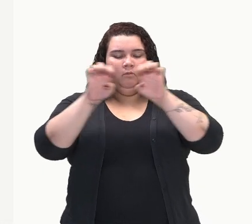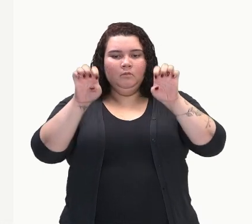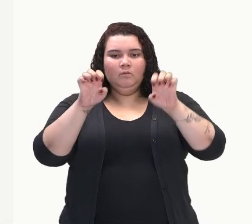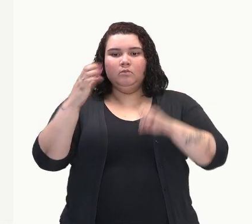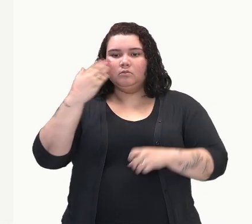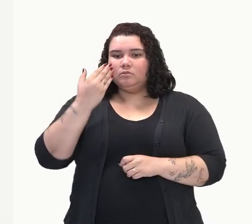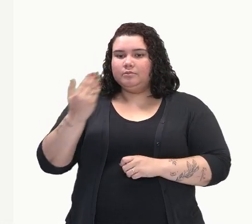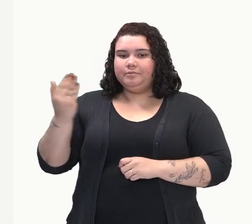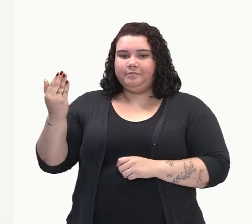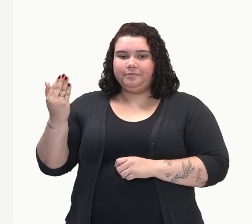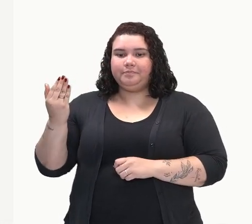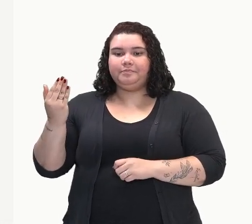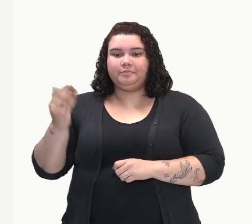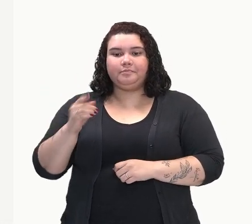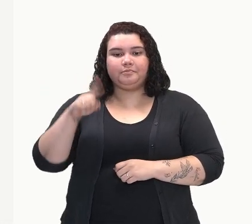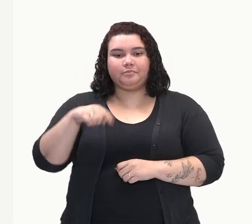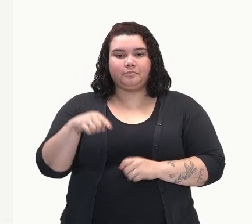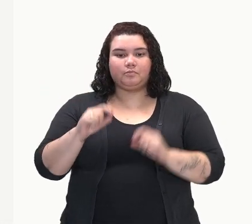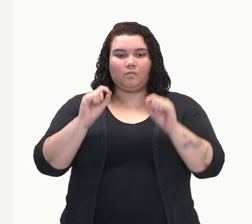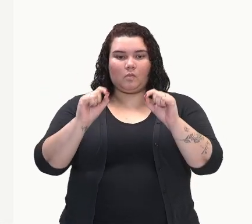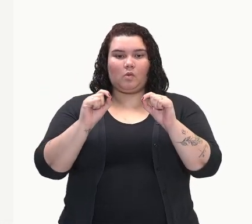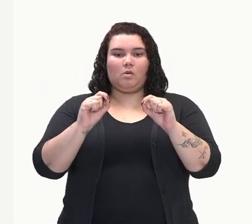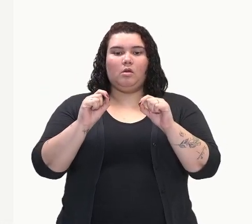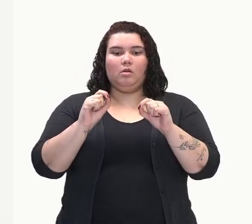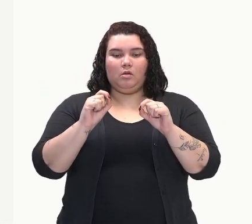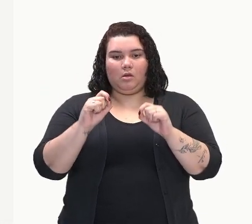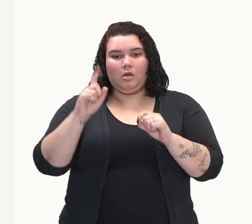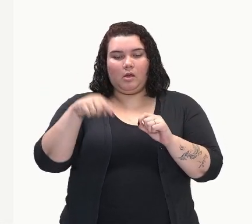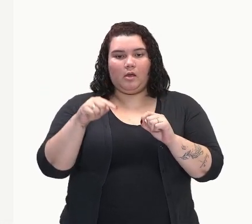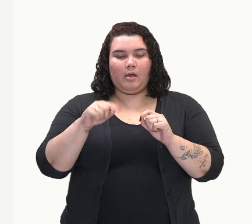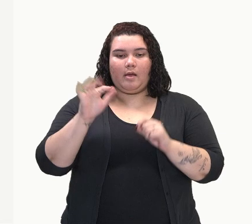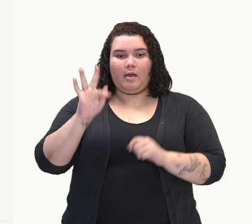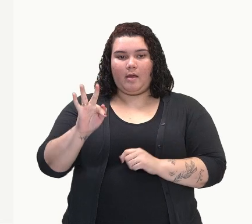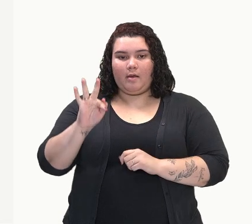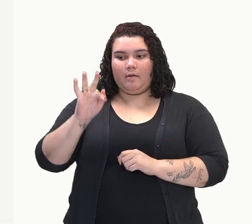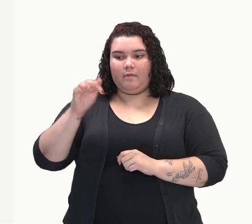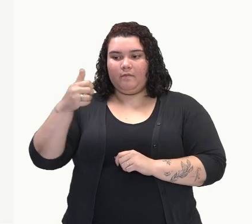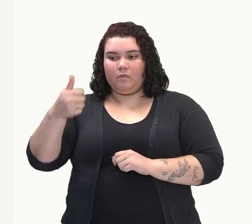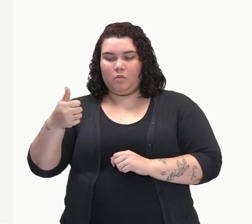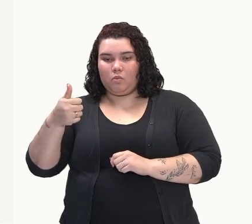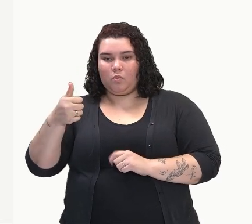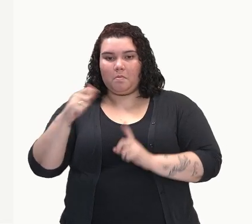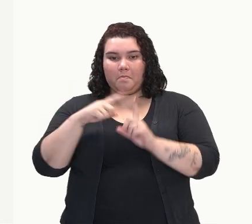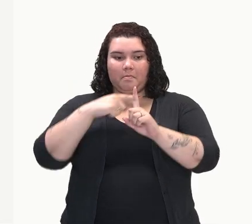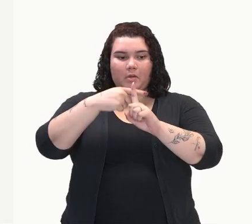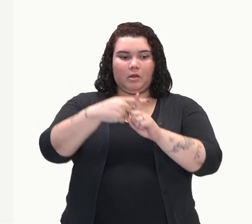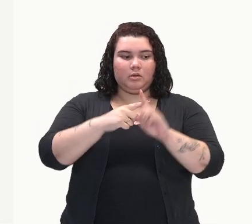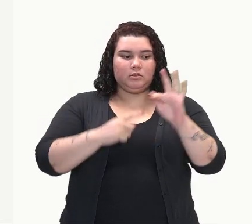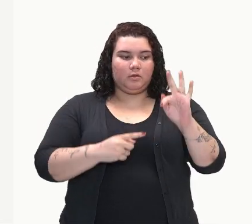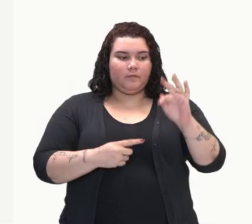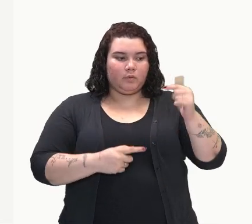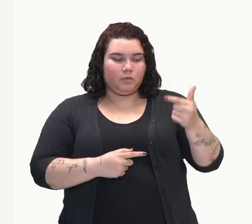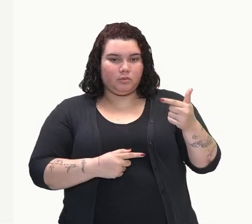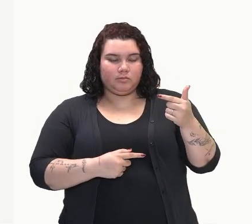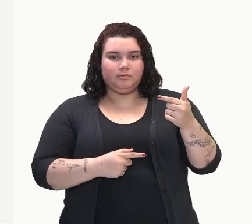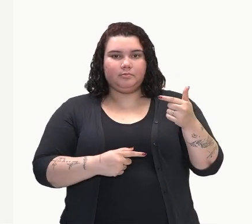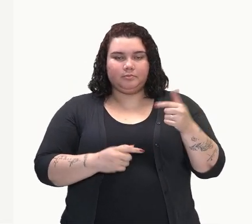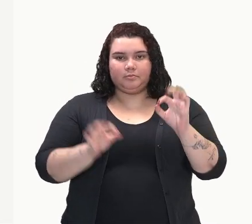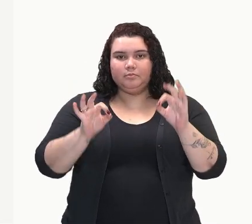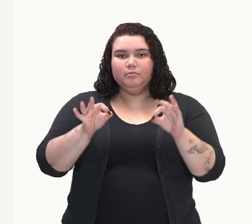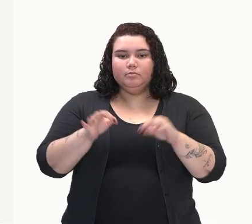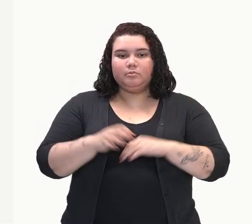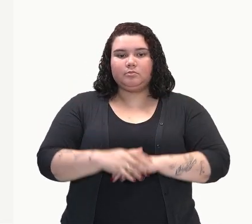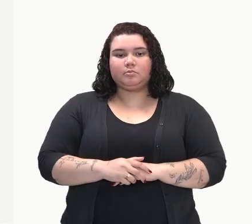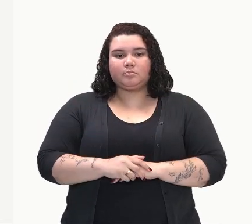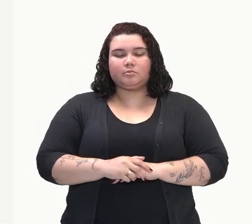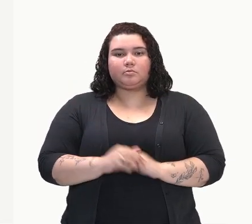seria exatamente a soma algébrica da força F1 mais a força F2. Tá legal, pessoal? Se caso